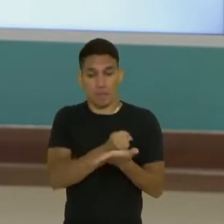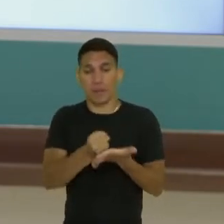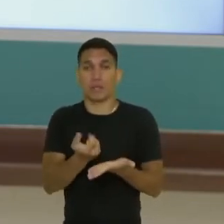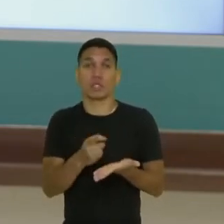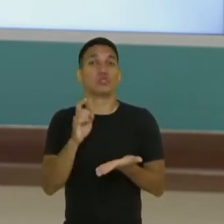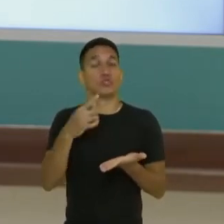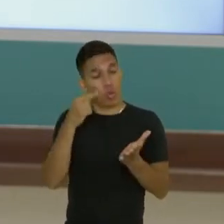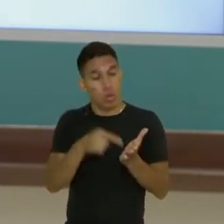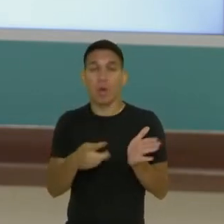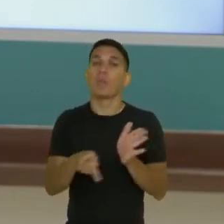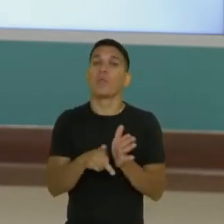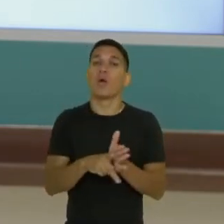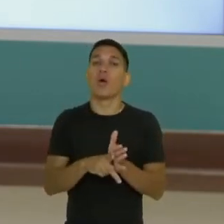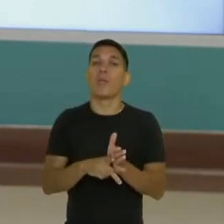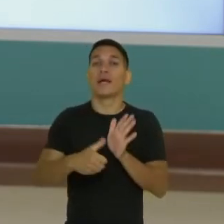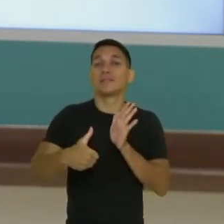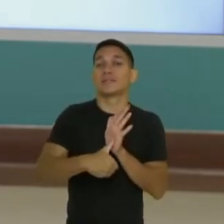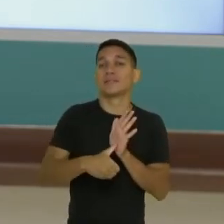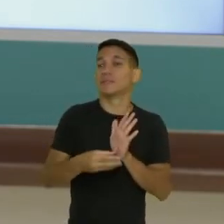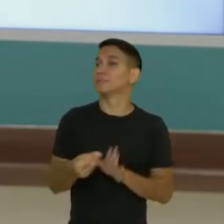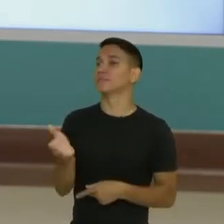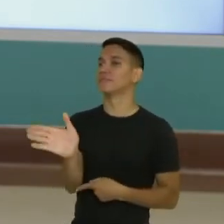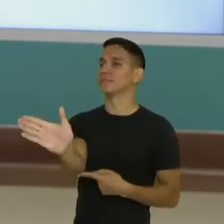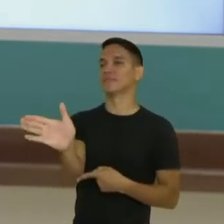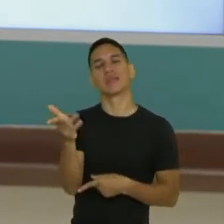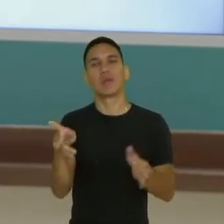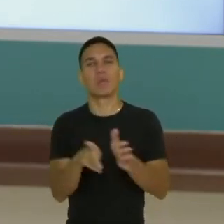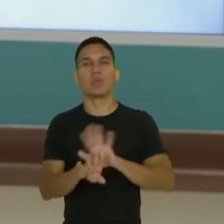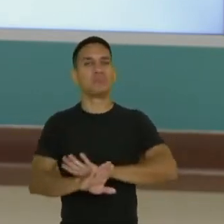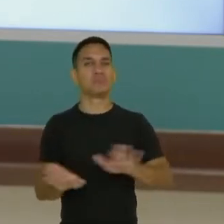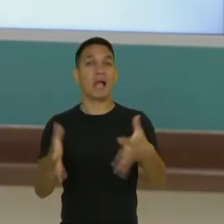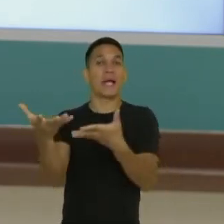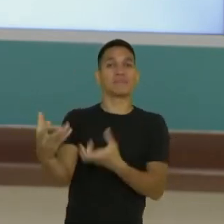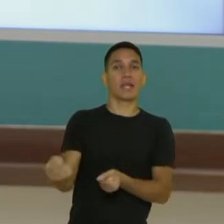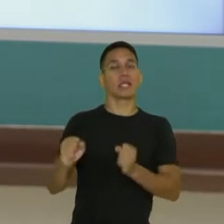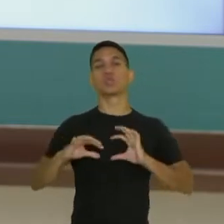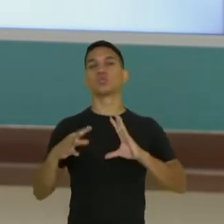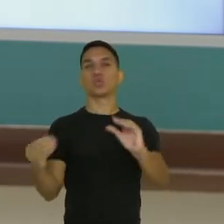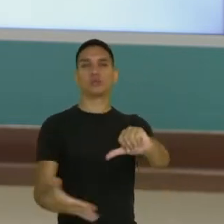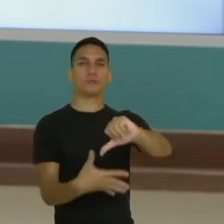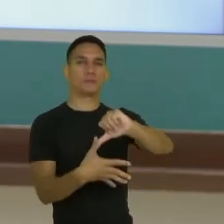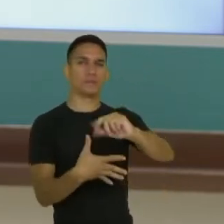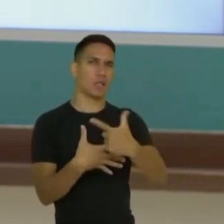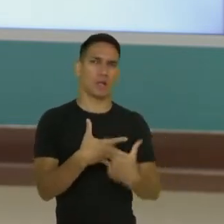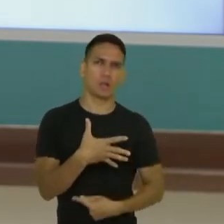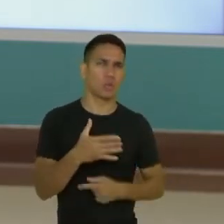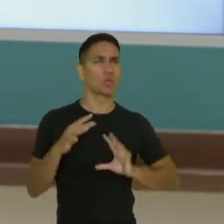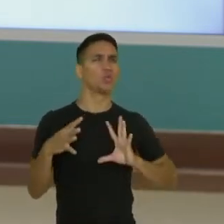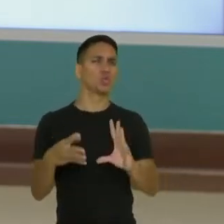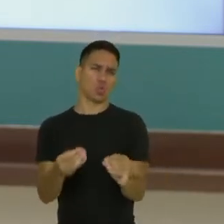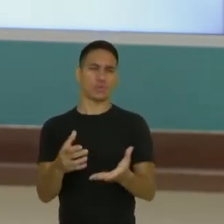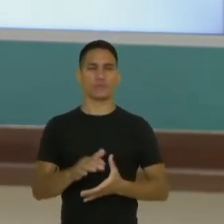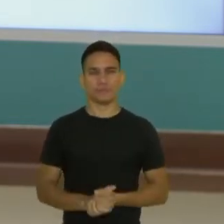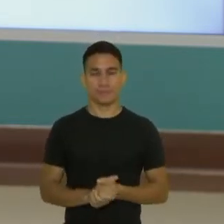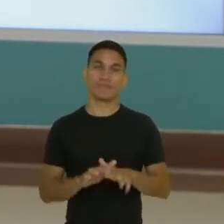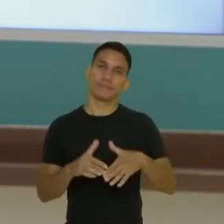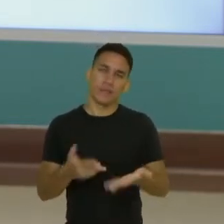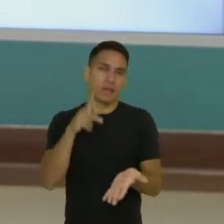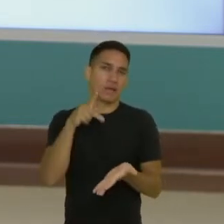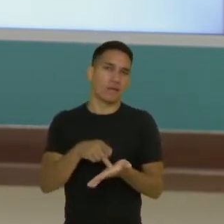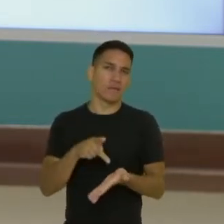uma proximidade com o Mercosul. Eles assistem ao Mercosul e é graças a essa proximidade